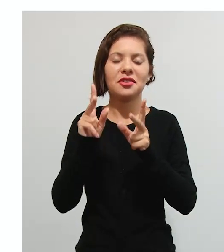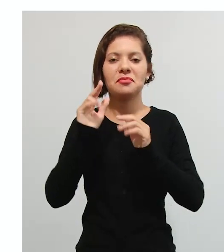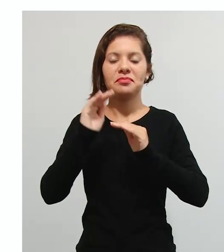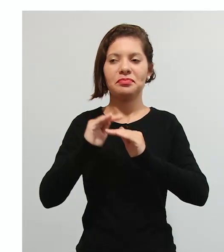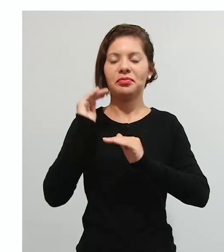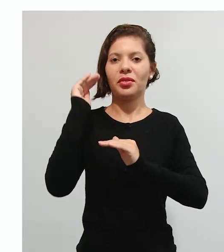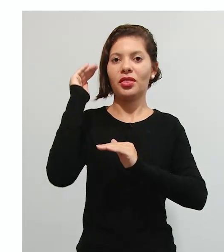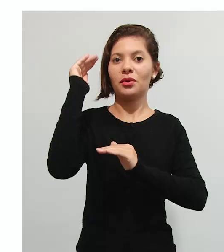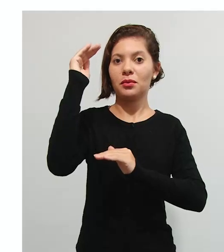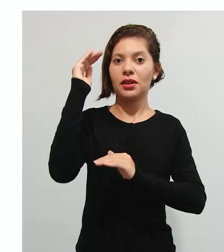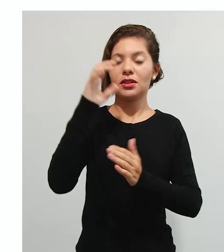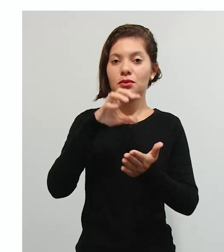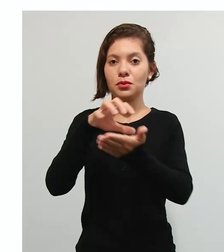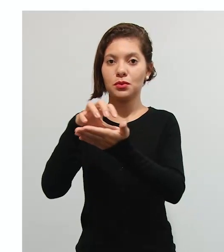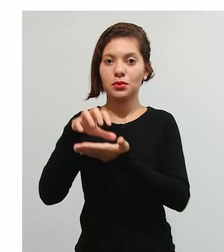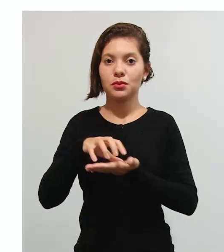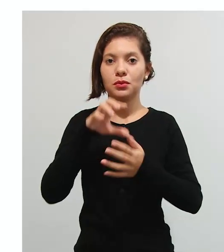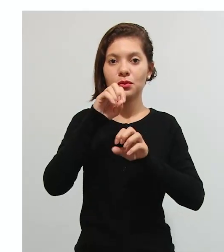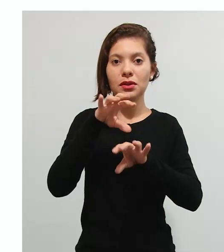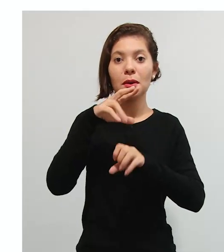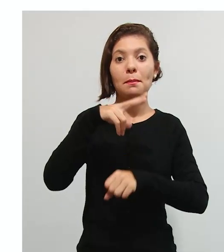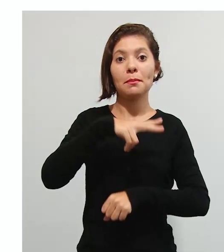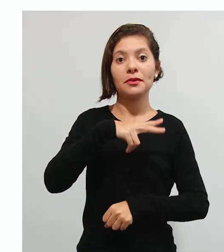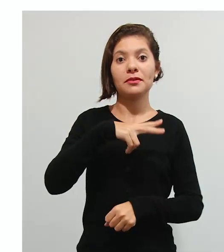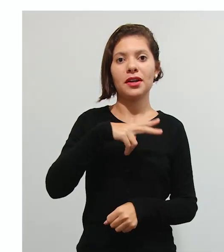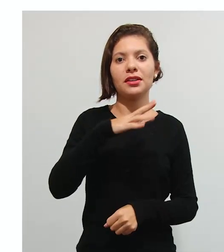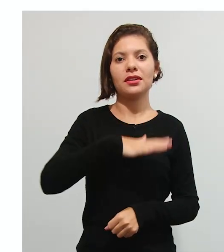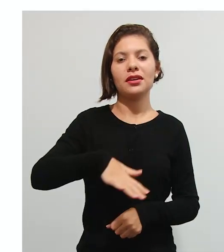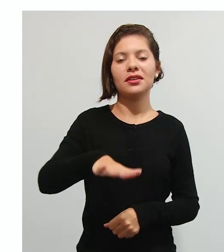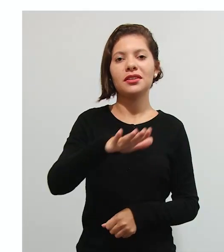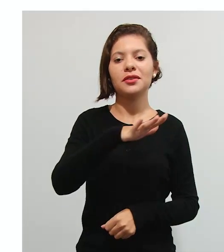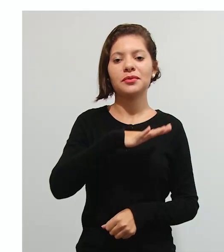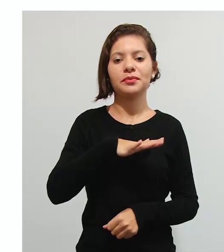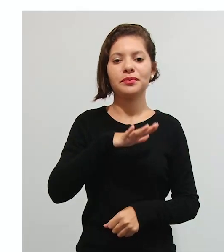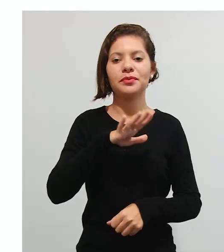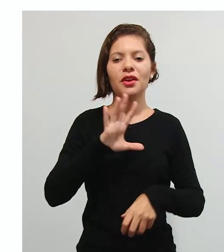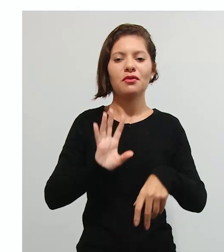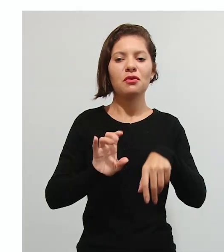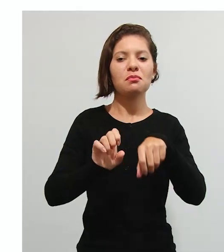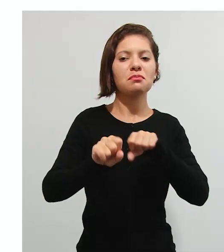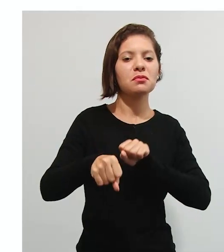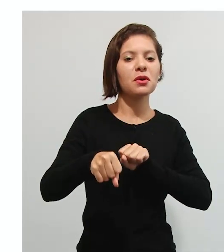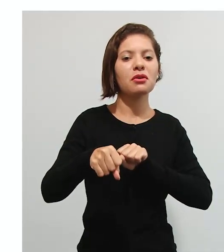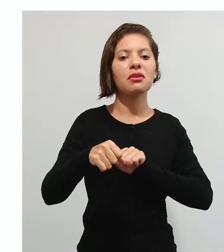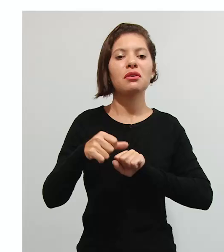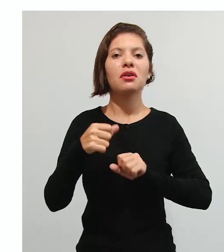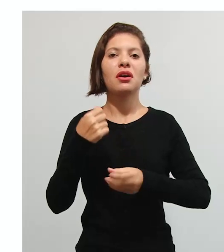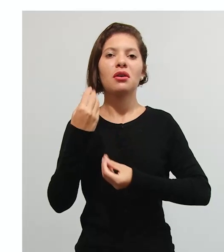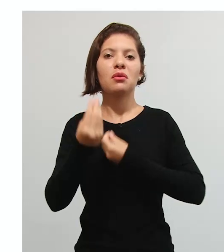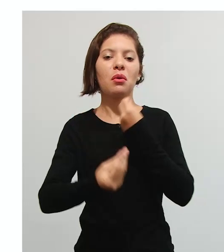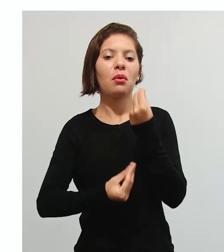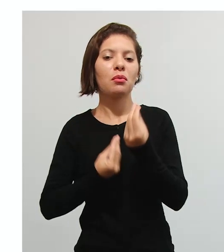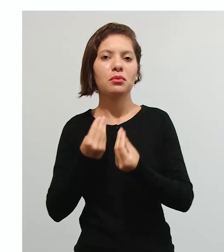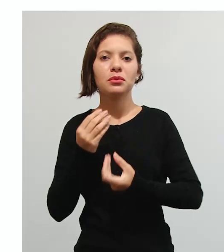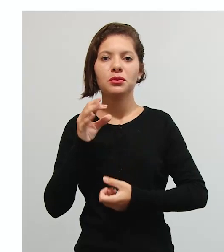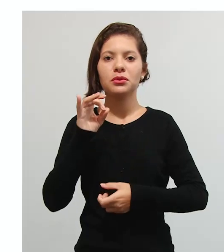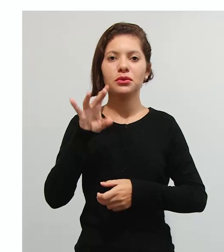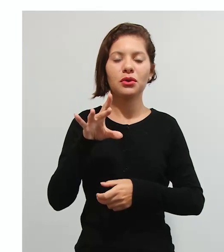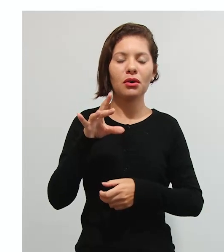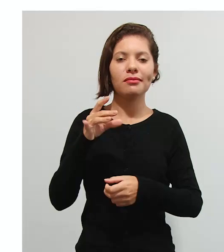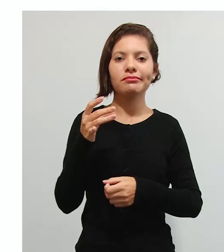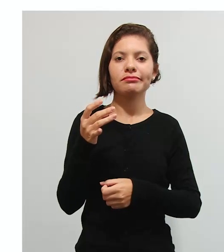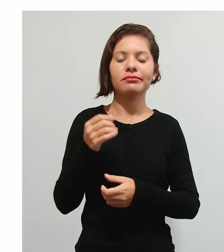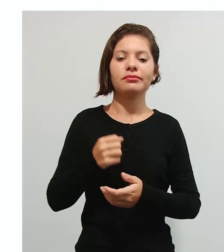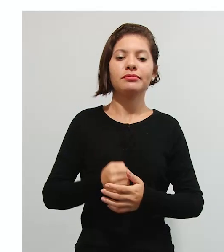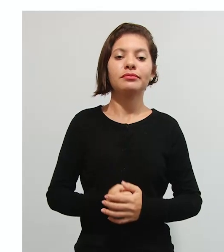setores da educação privada, as formações, geralmente, elas têm uma tendência a atender